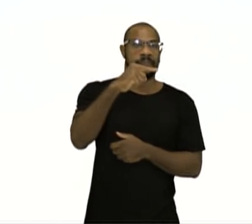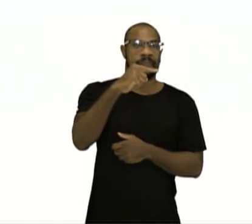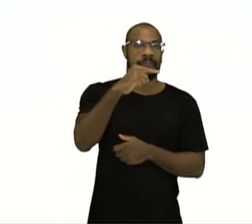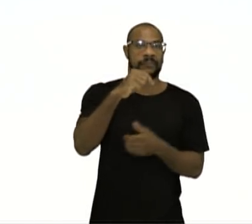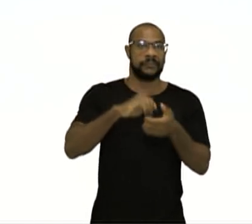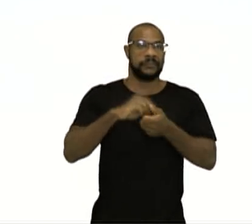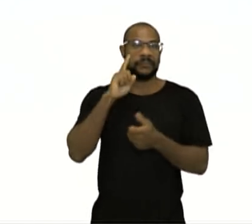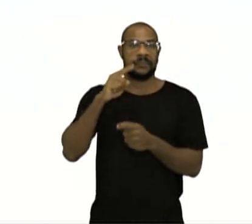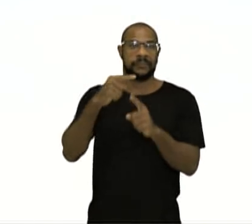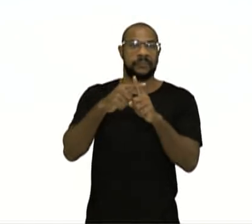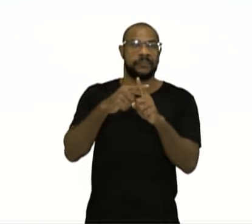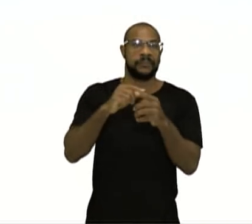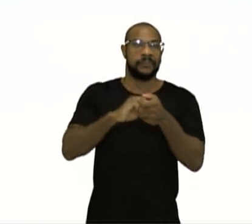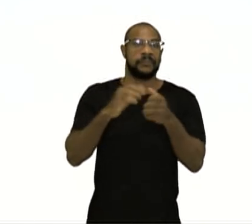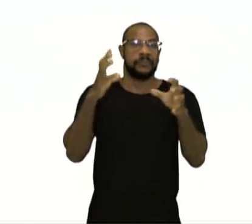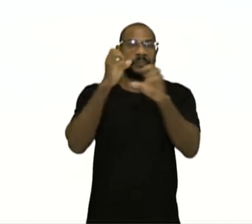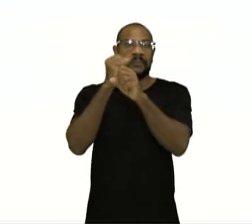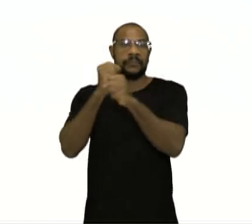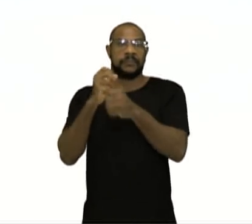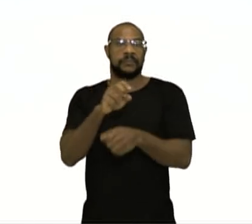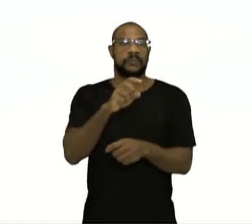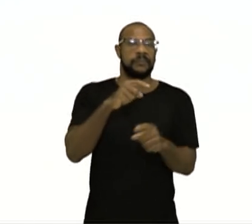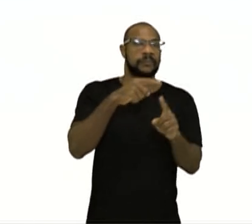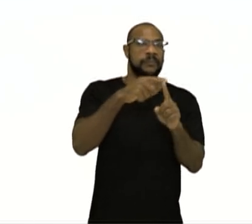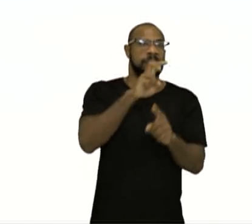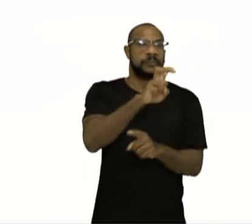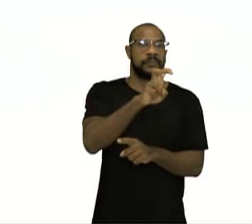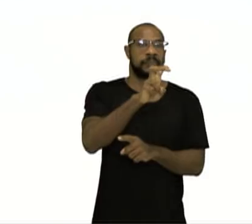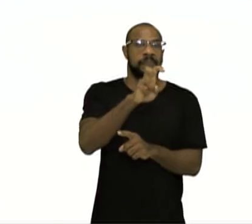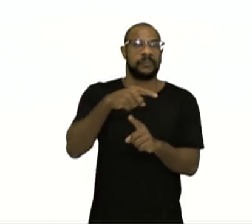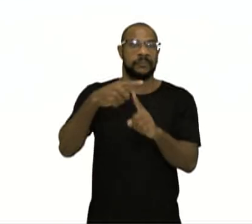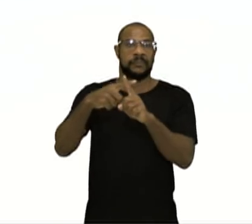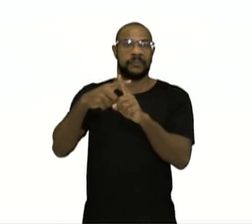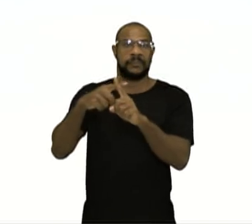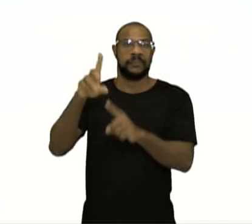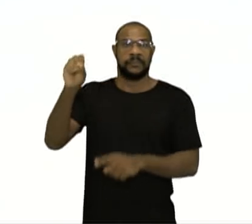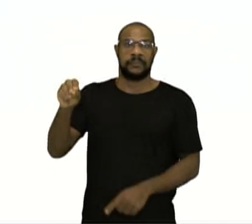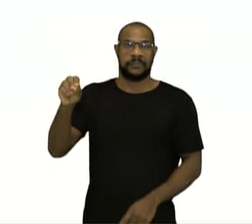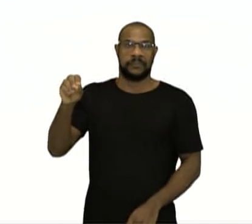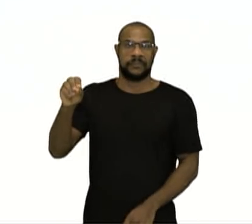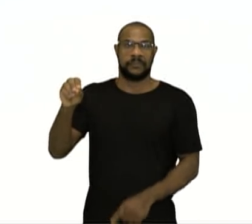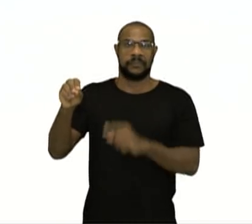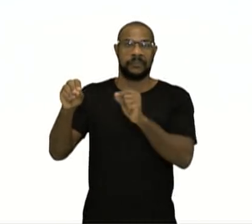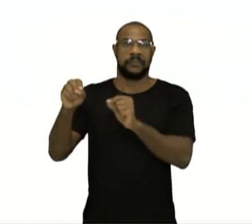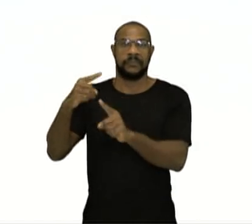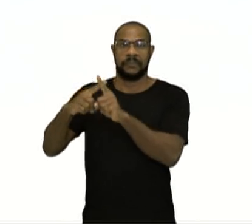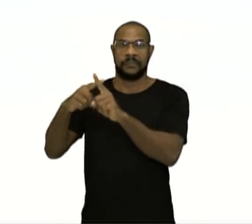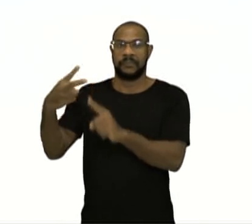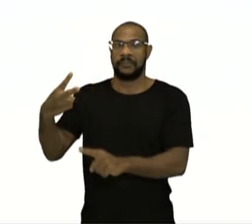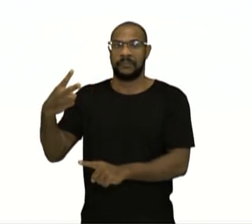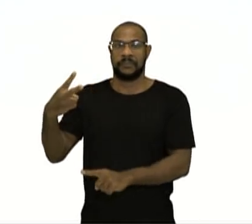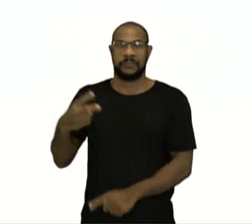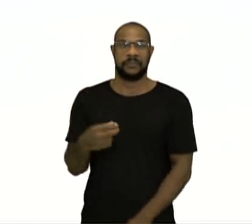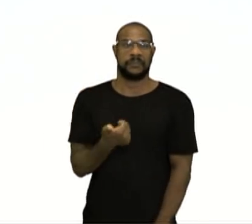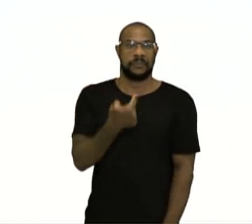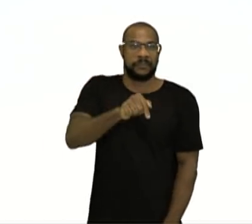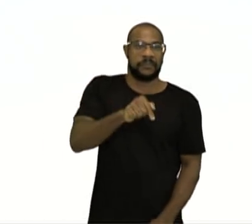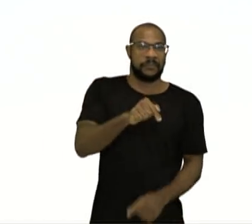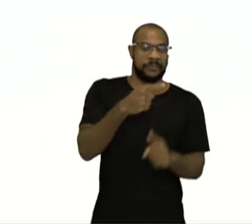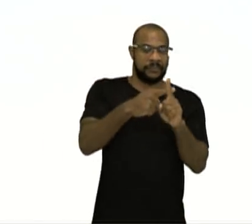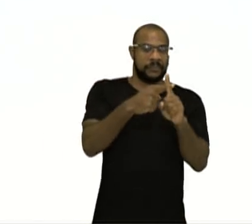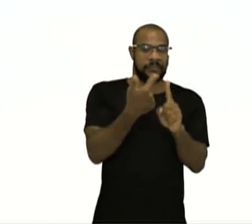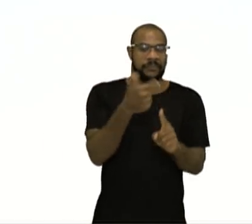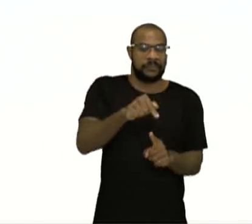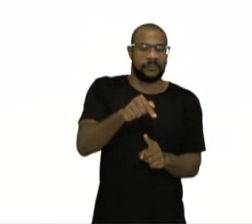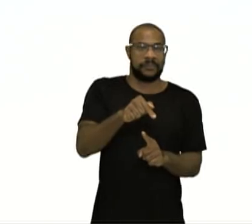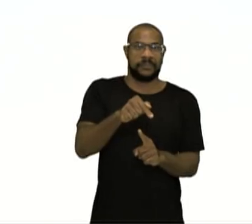2. Então, a gente vai somar todos eles. 5 mais 10 mais 2 é 17 e eu repito o sinal. Os negativos, nós temos o menos